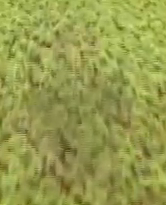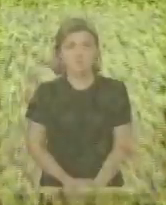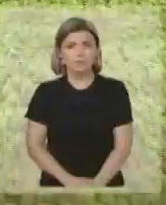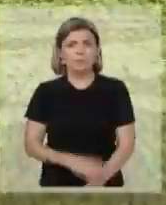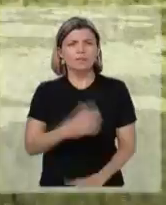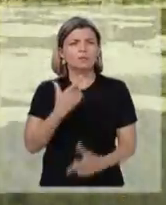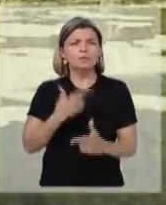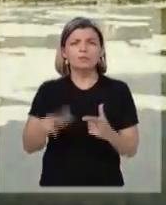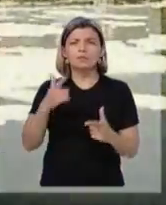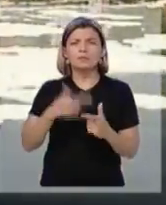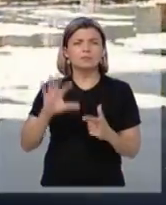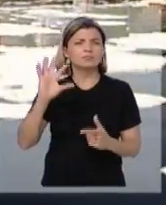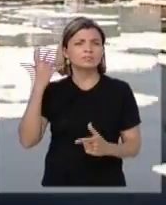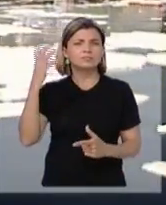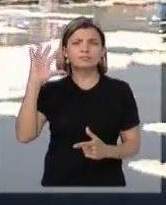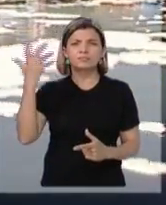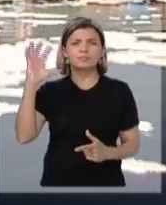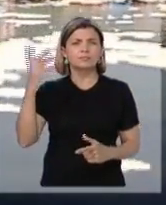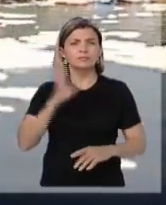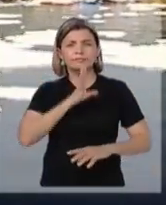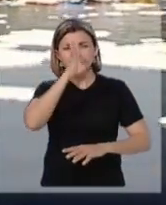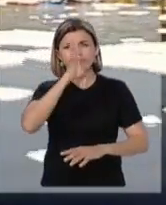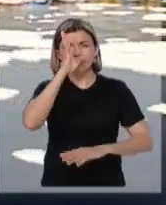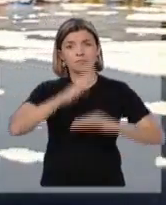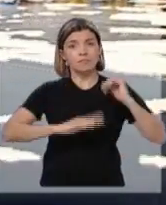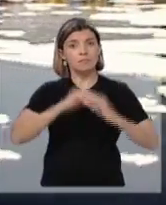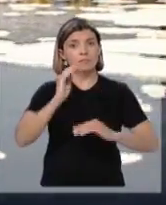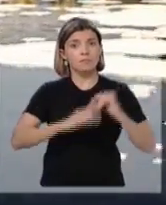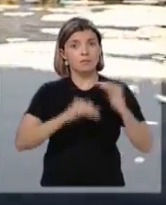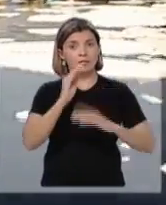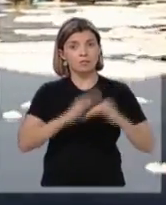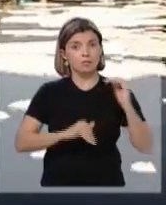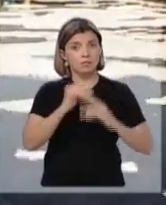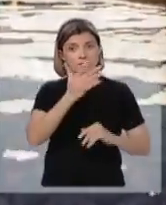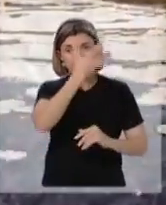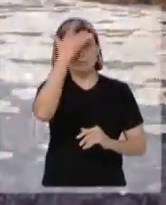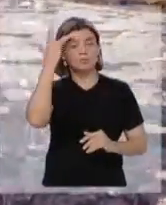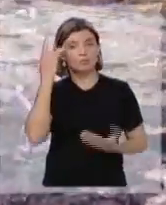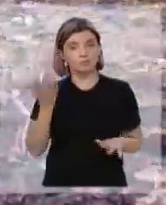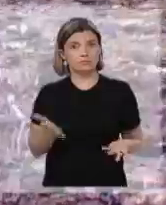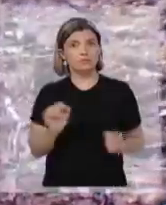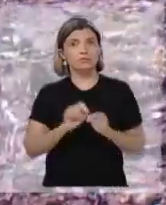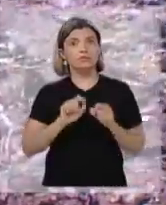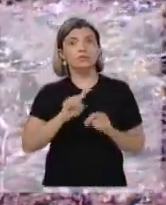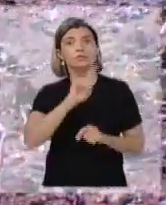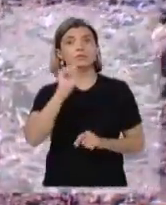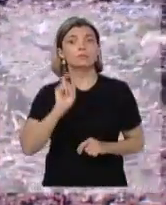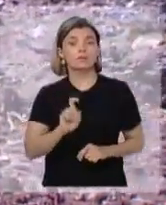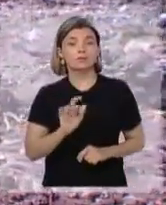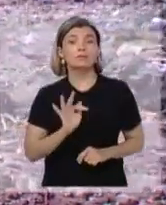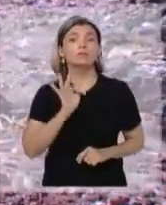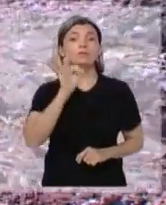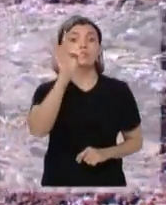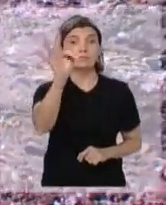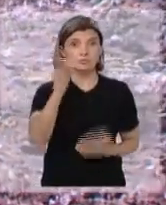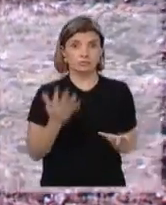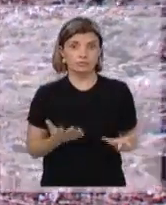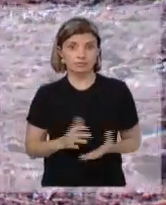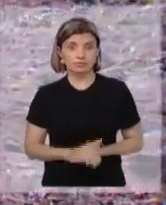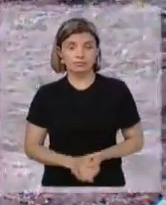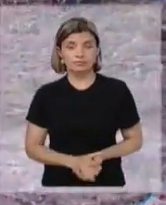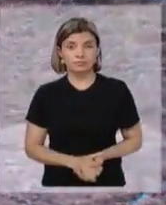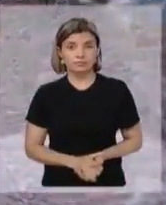E os desequilíbrios já causados pela ação humana são reversíveis? Qual será o futuro da